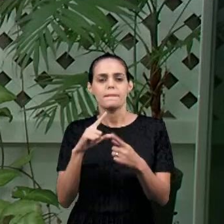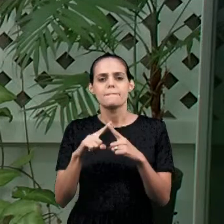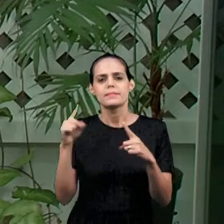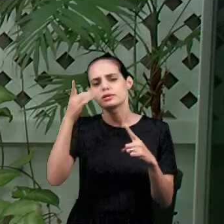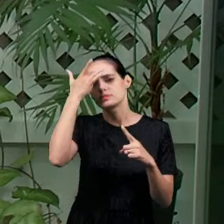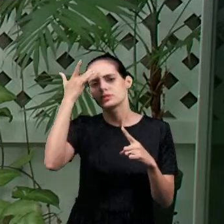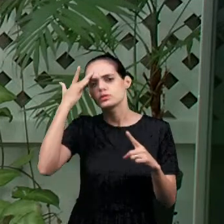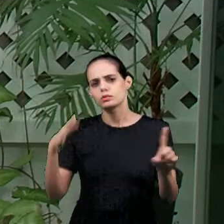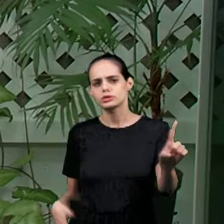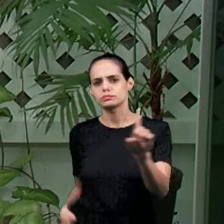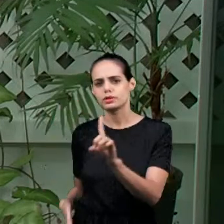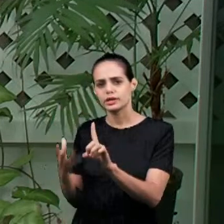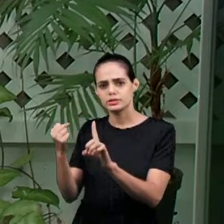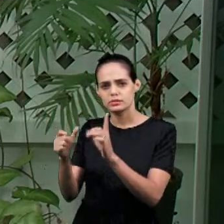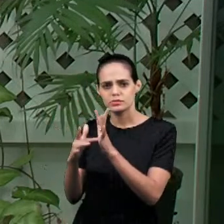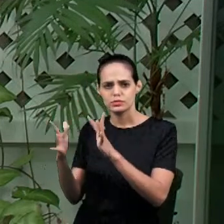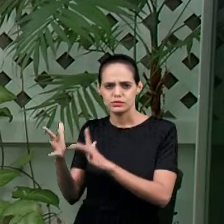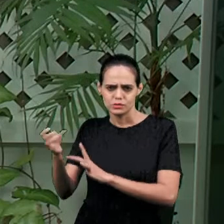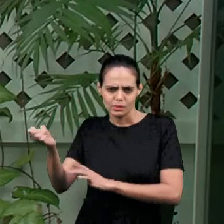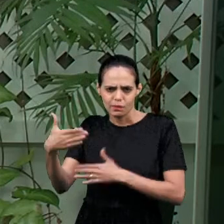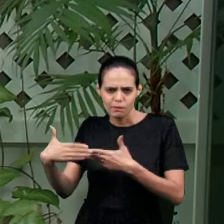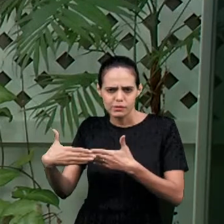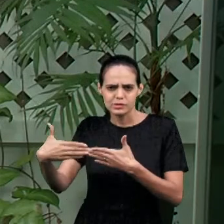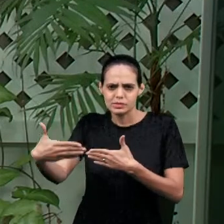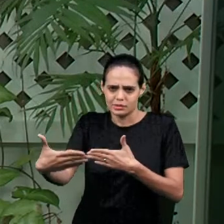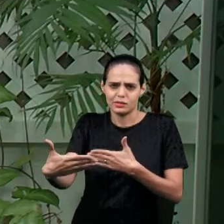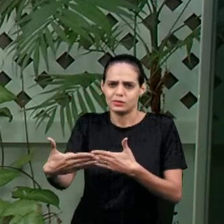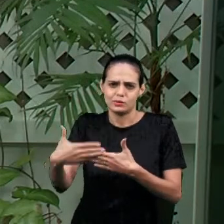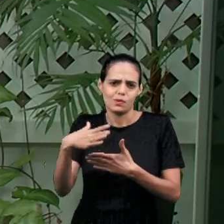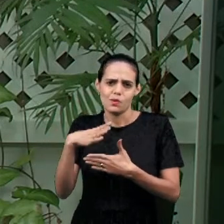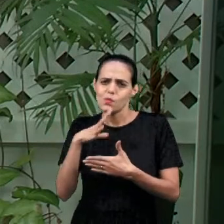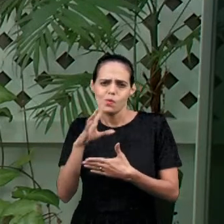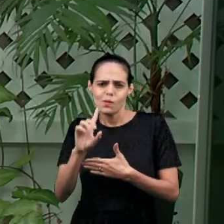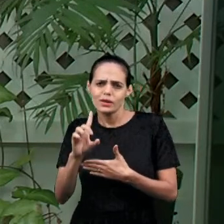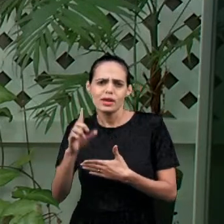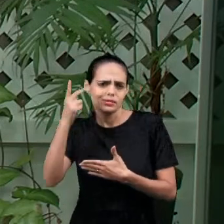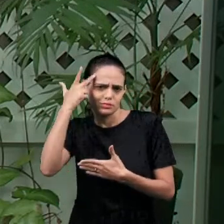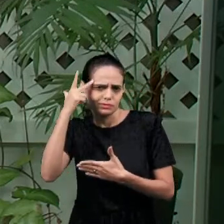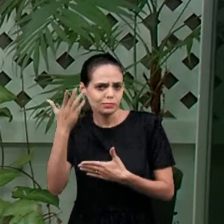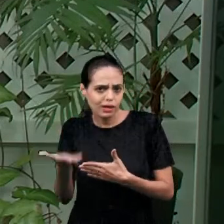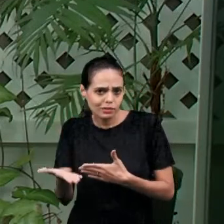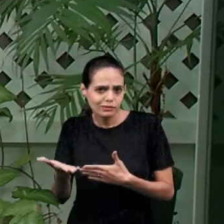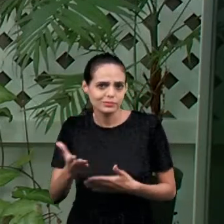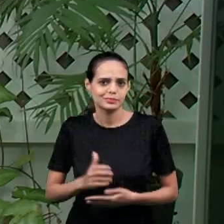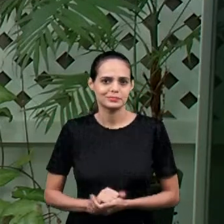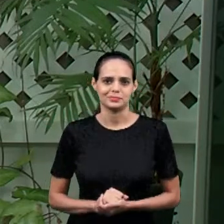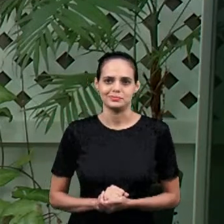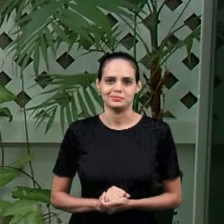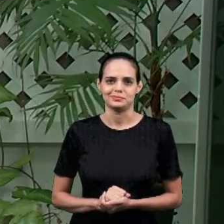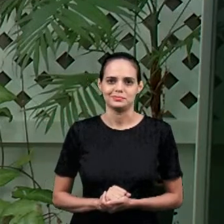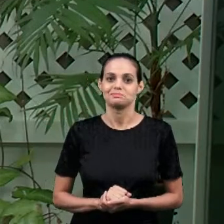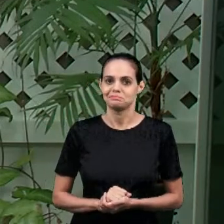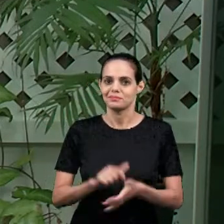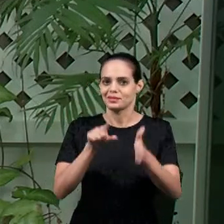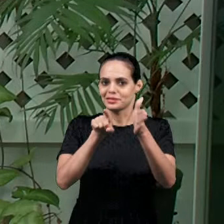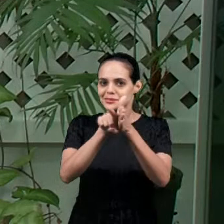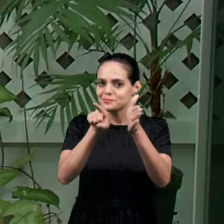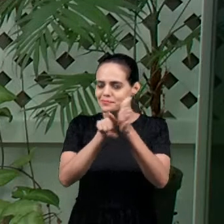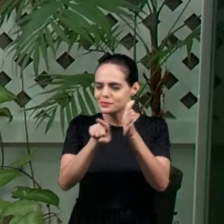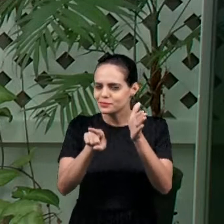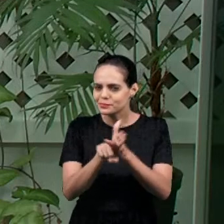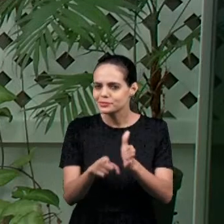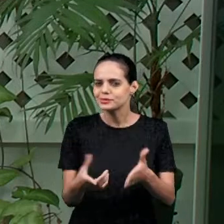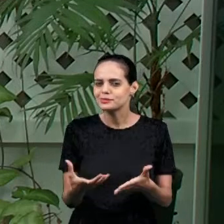o que é natural. Então, dando essas explicações, nós queremos dizer que as perguntas estão sempre feitas no